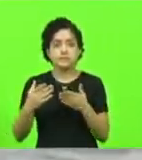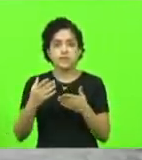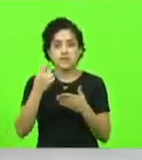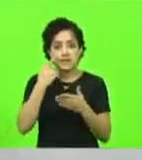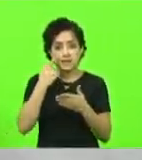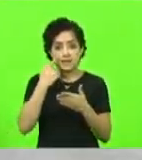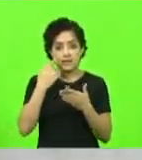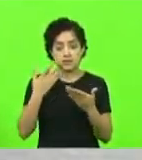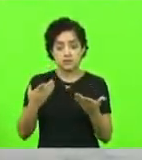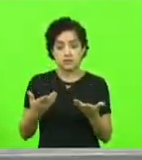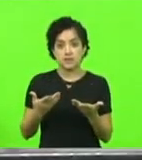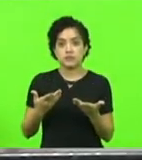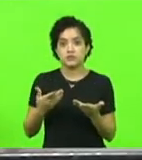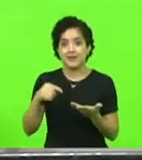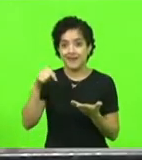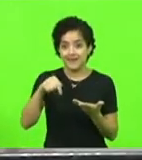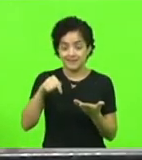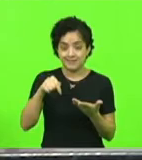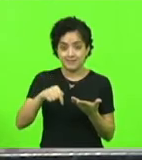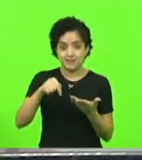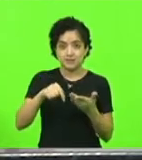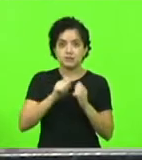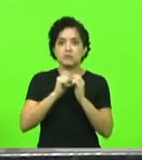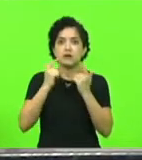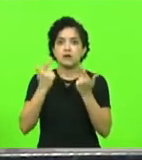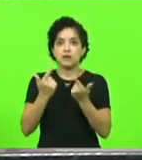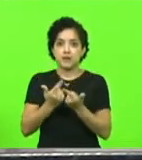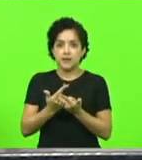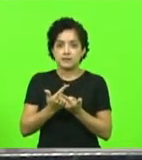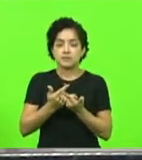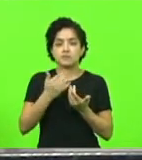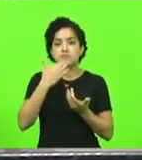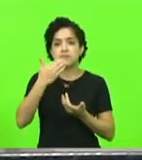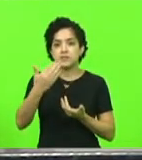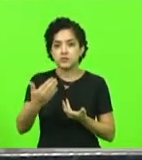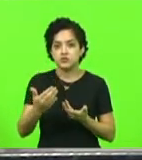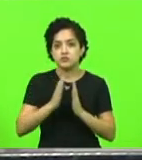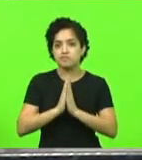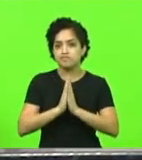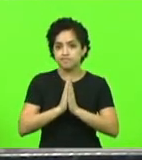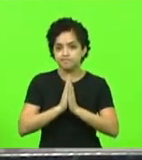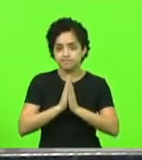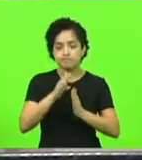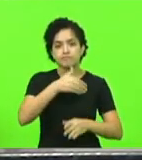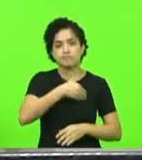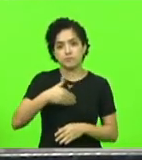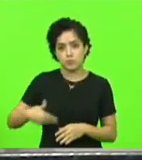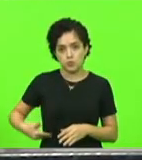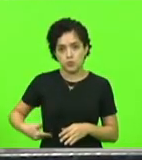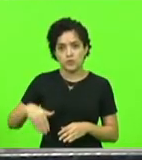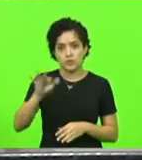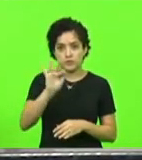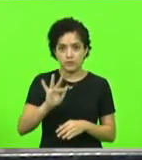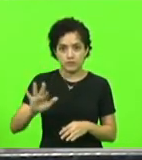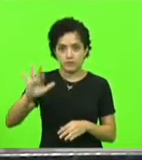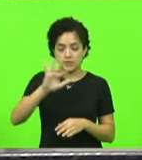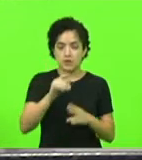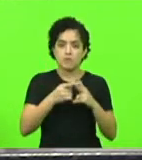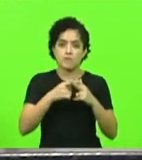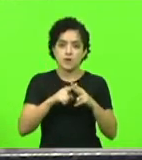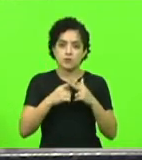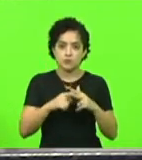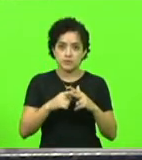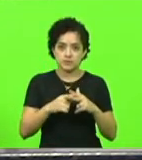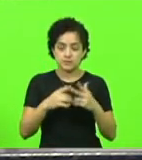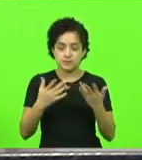que aqui, no parlamento catarinense, implorar para o governo federal fazer a manutenção e